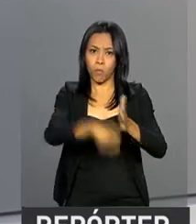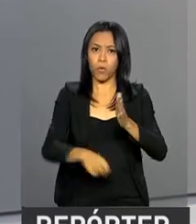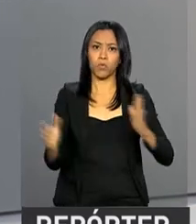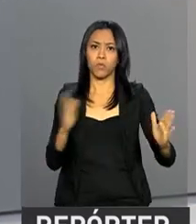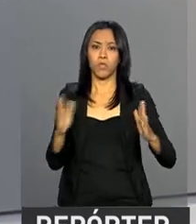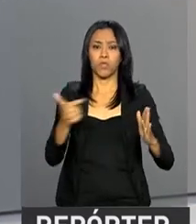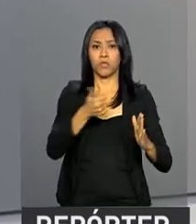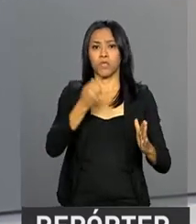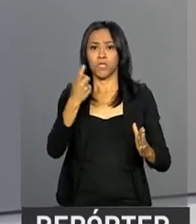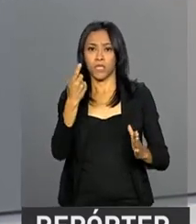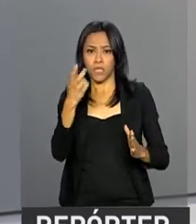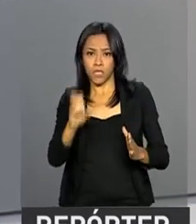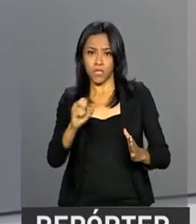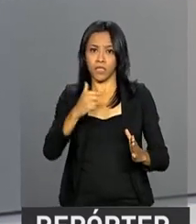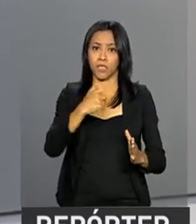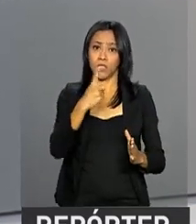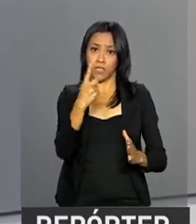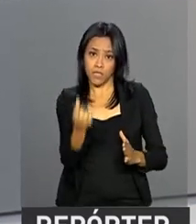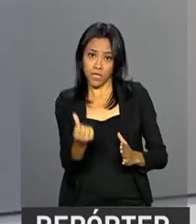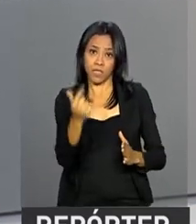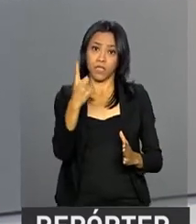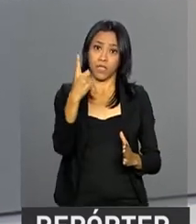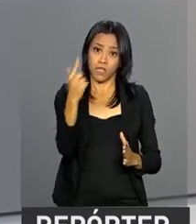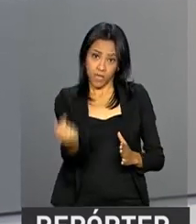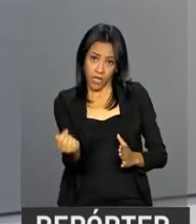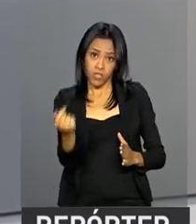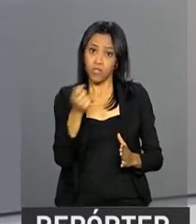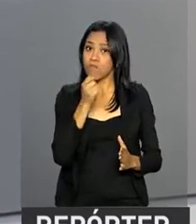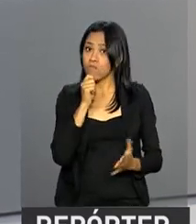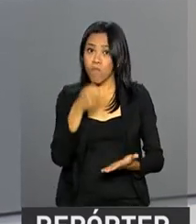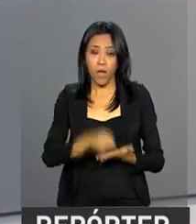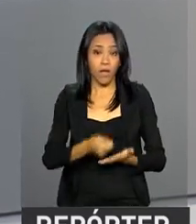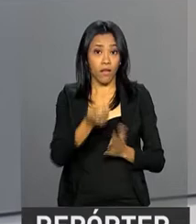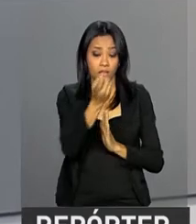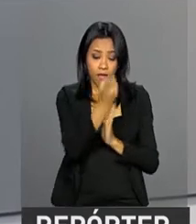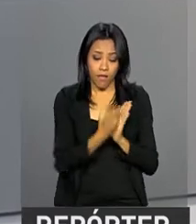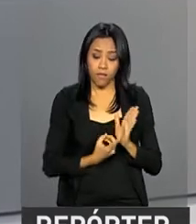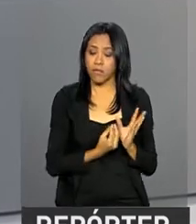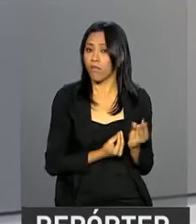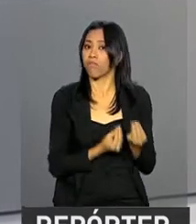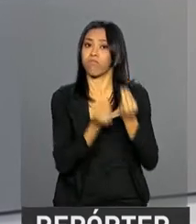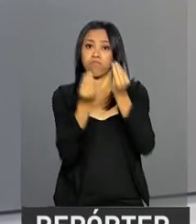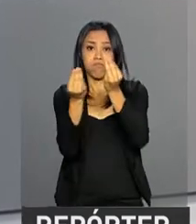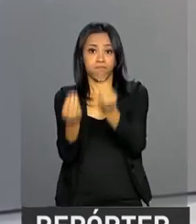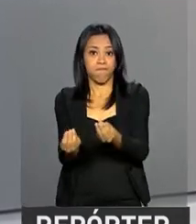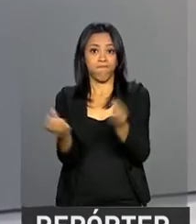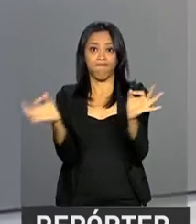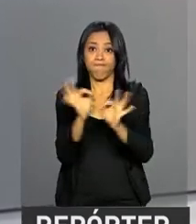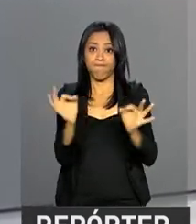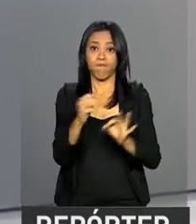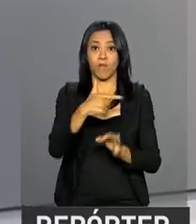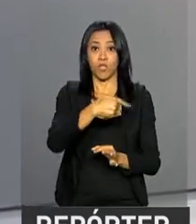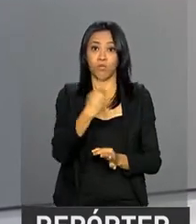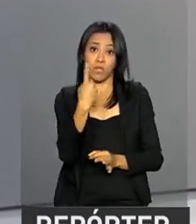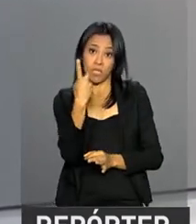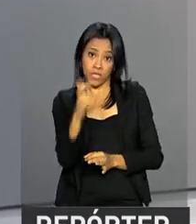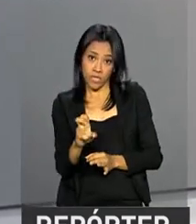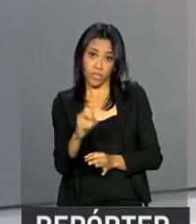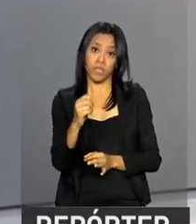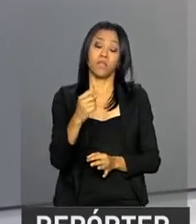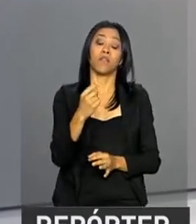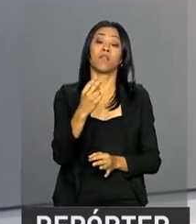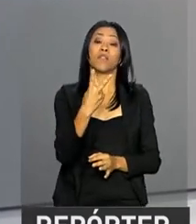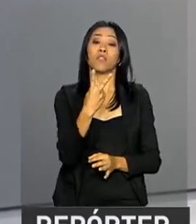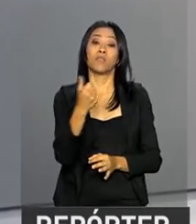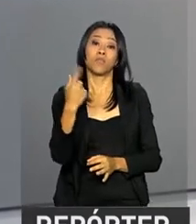2015 2016 e 2017 e não entregaram nenhuma declaração anual referente a 2015 2016